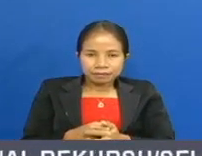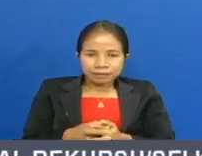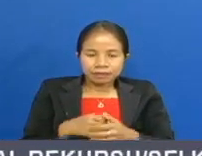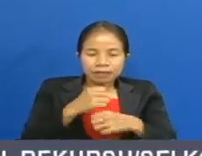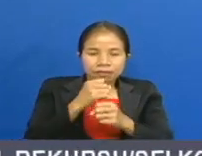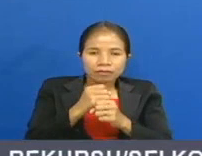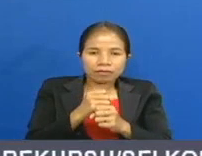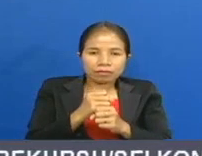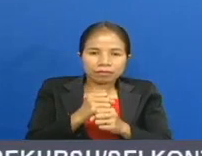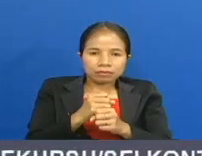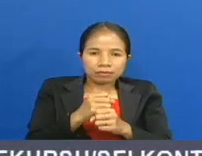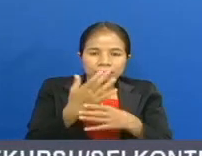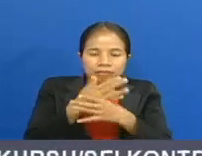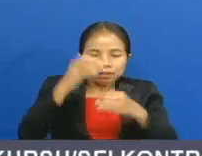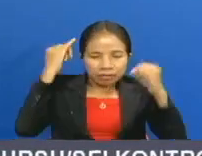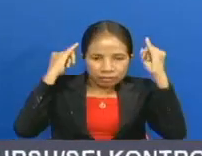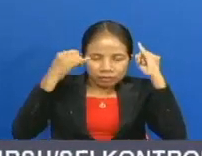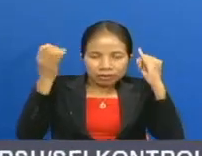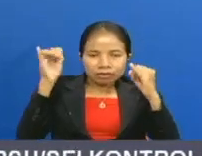explora informação sira nebe